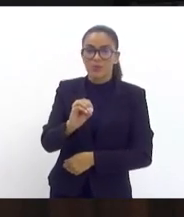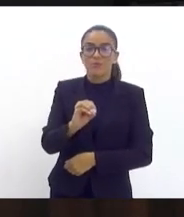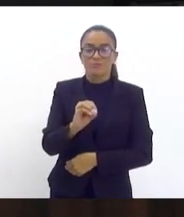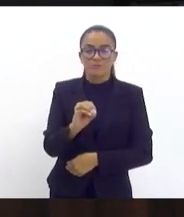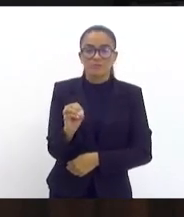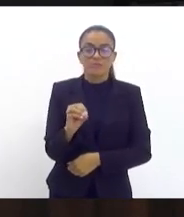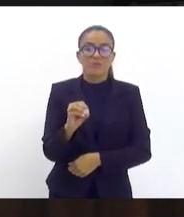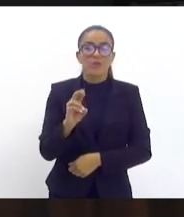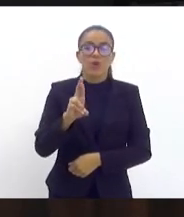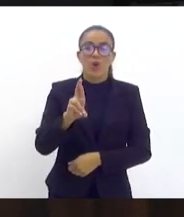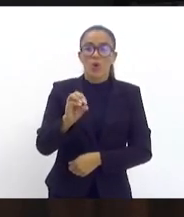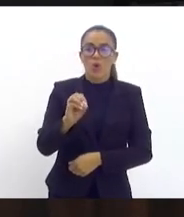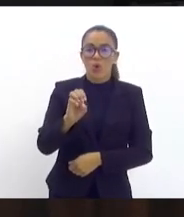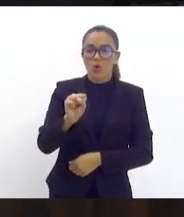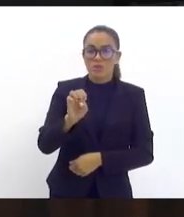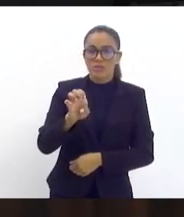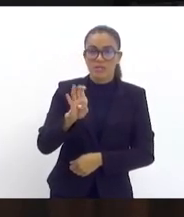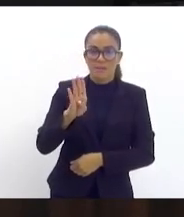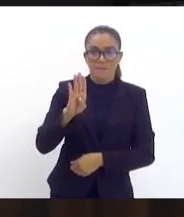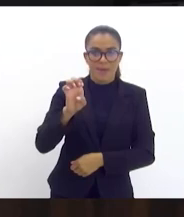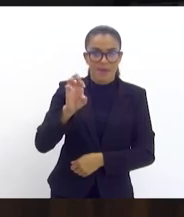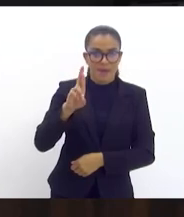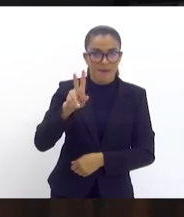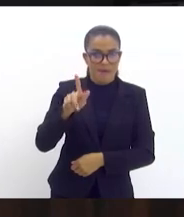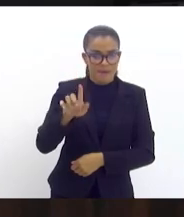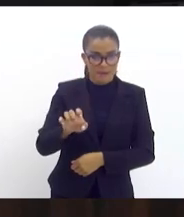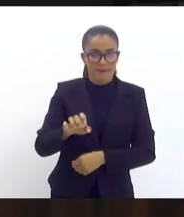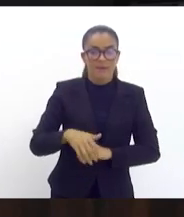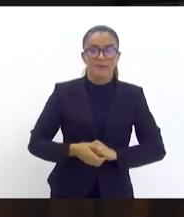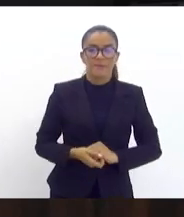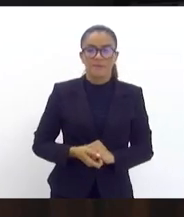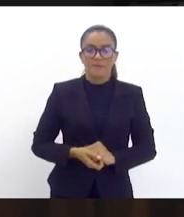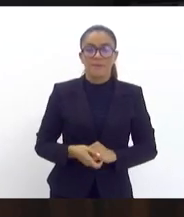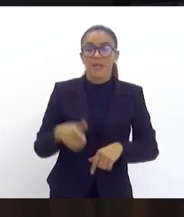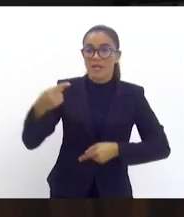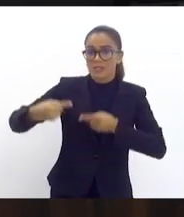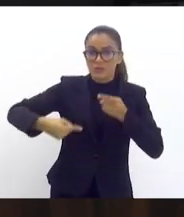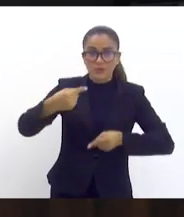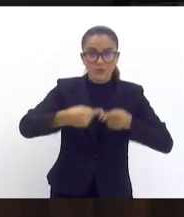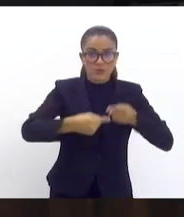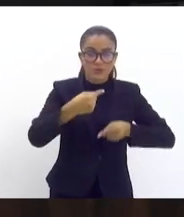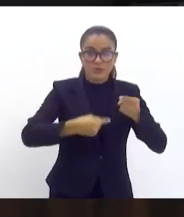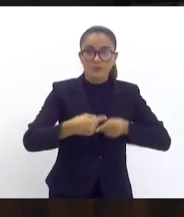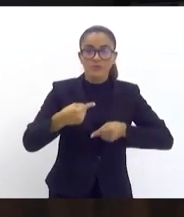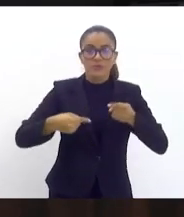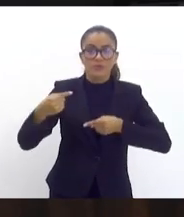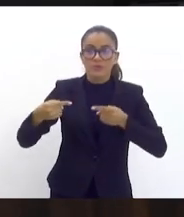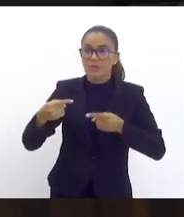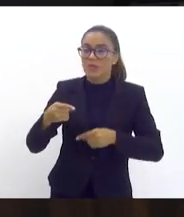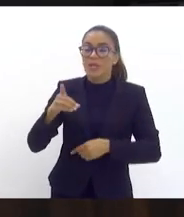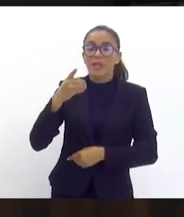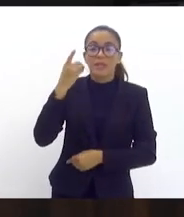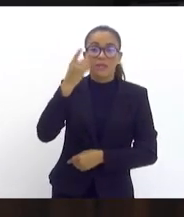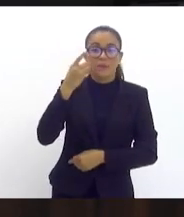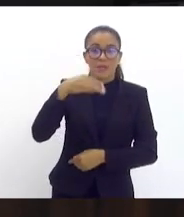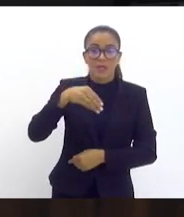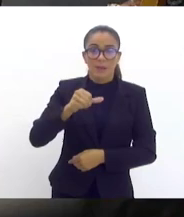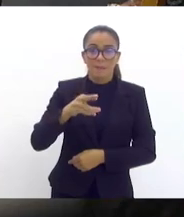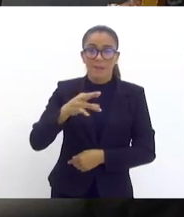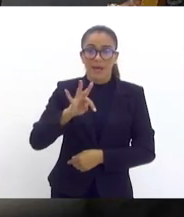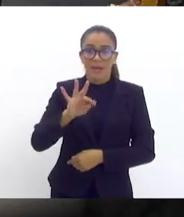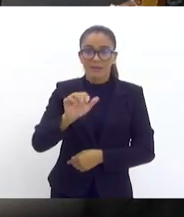vencido, Rosenberg Reis e Márcio Pacheco. Em discussão. Para discutir, deputada Marta Rocha, por